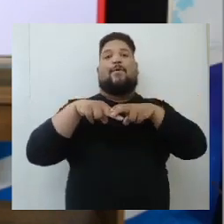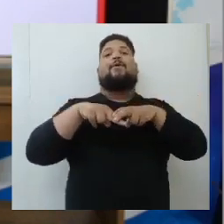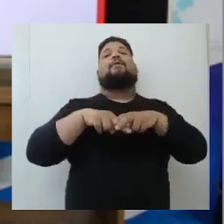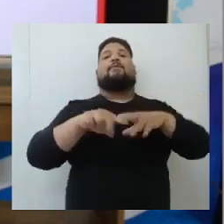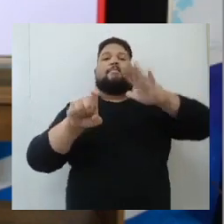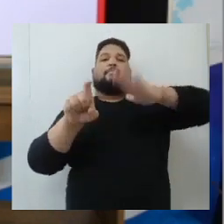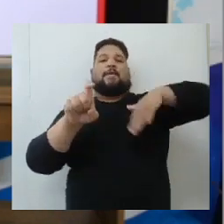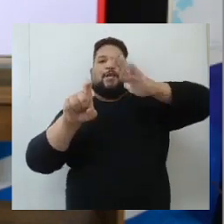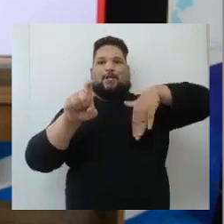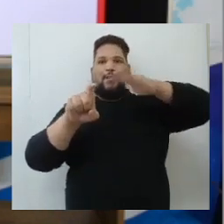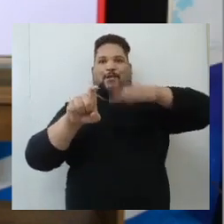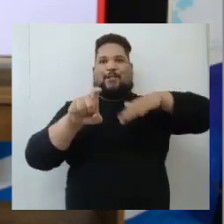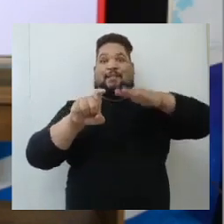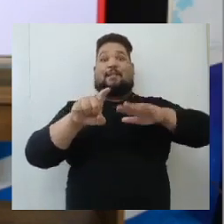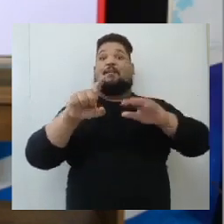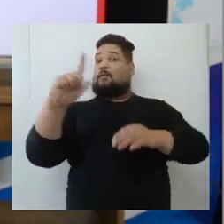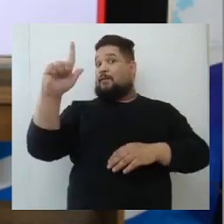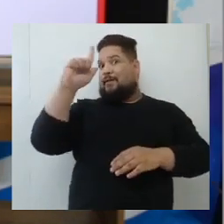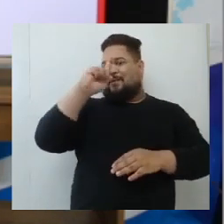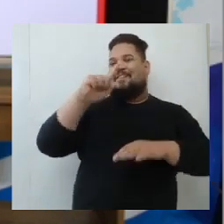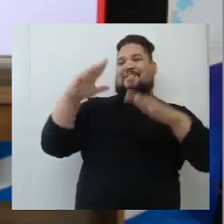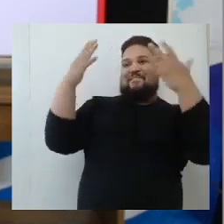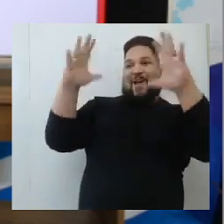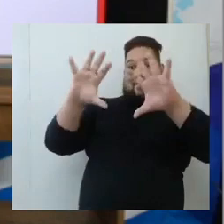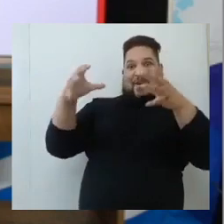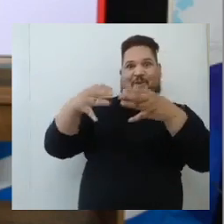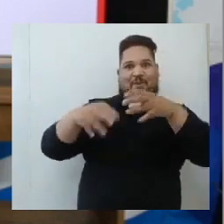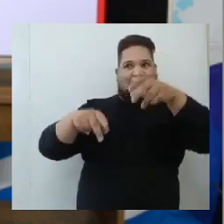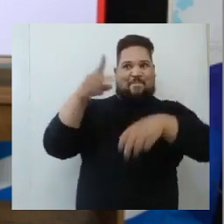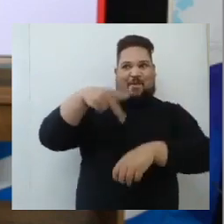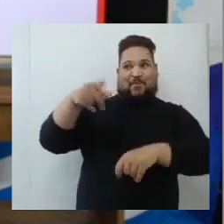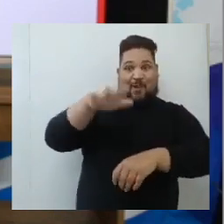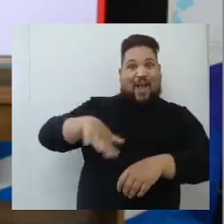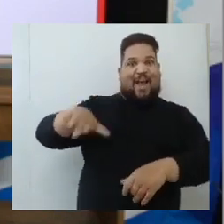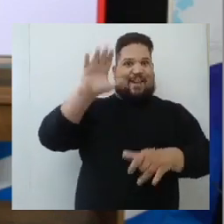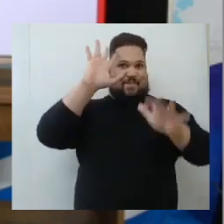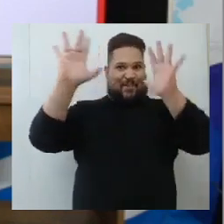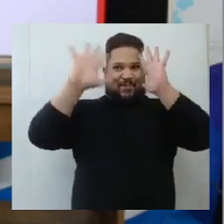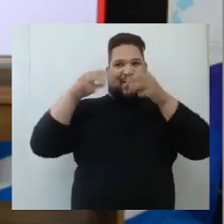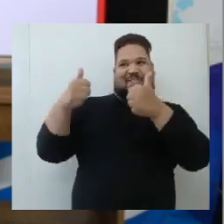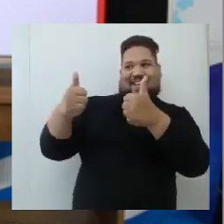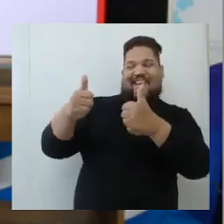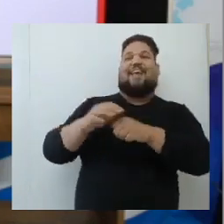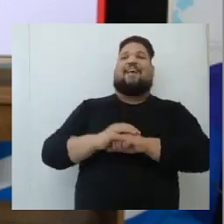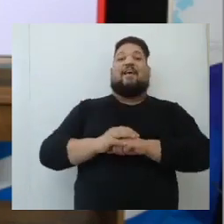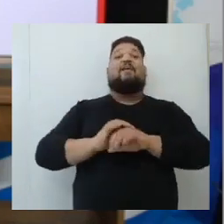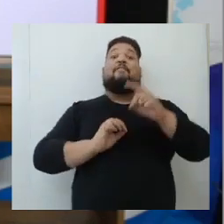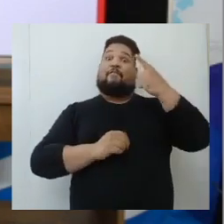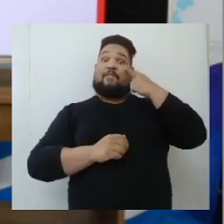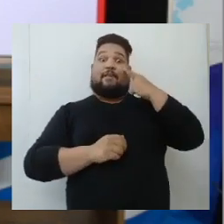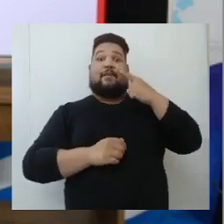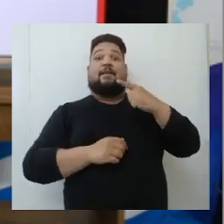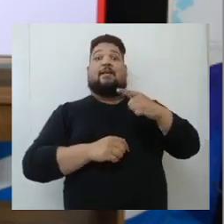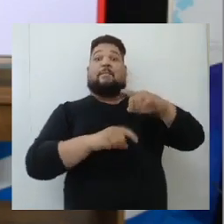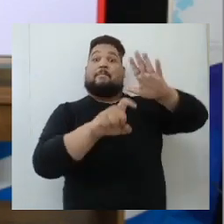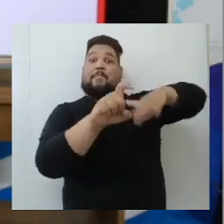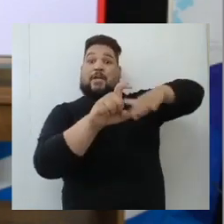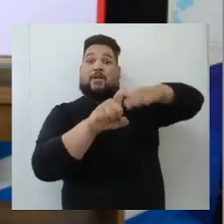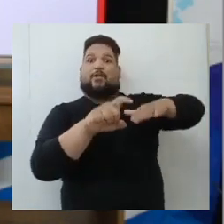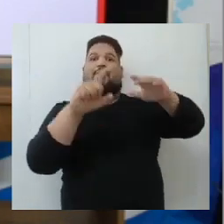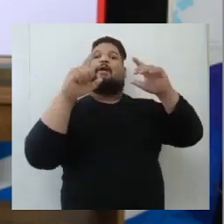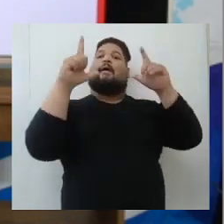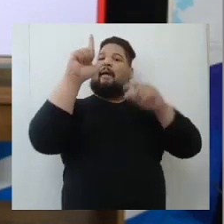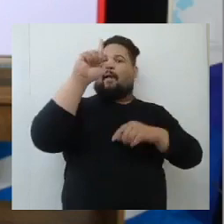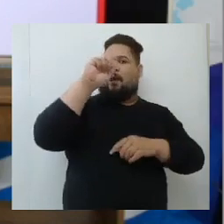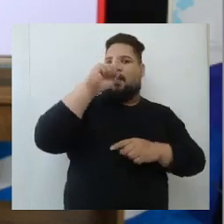salve para os professores de filosofia, a mitologia grega, ela atribui a origem do homem ao